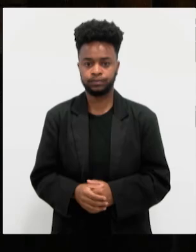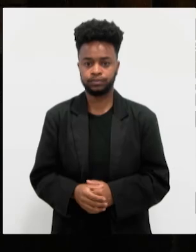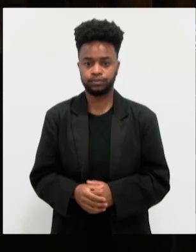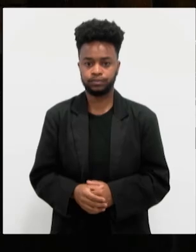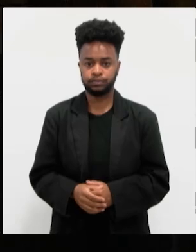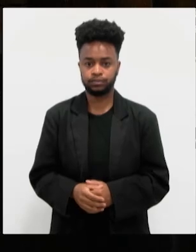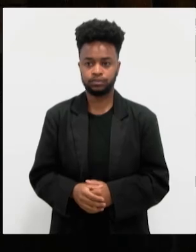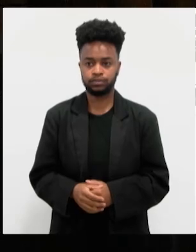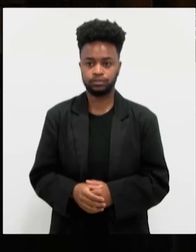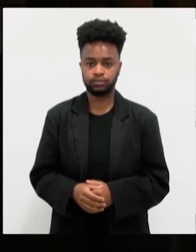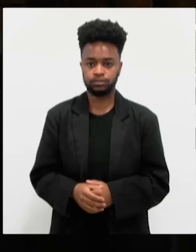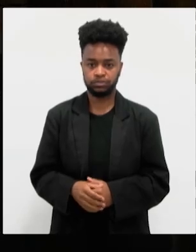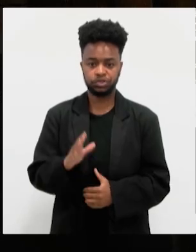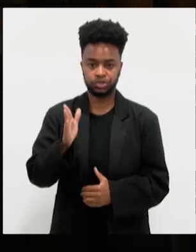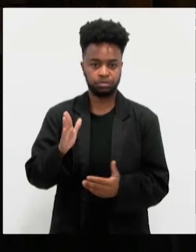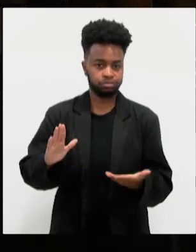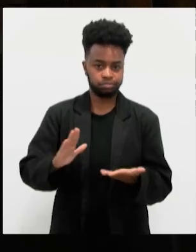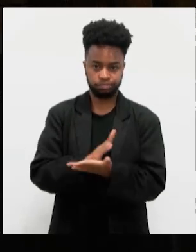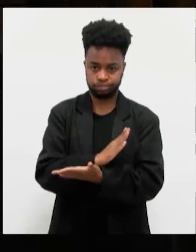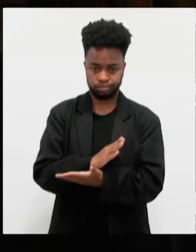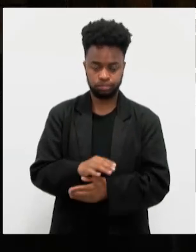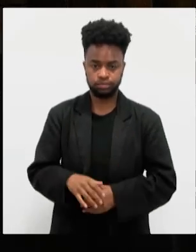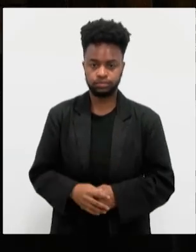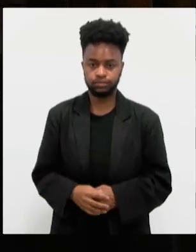a extinta UESO.